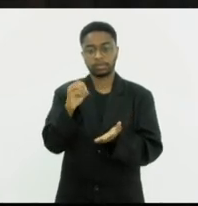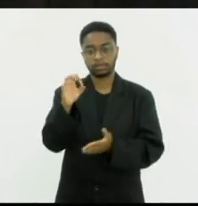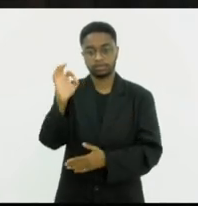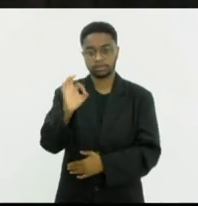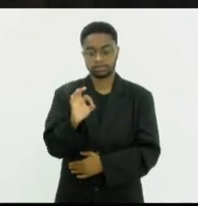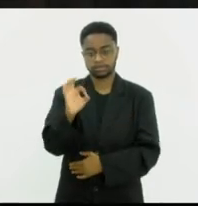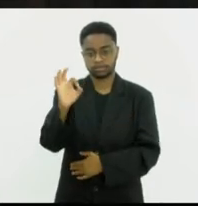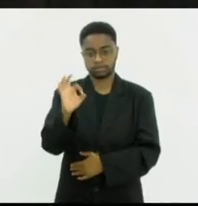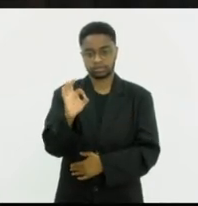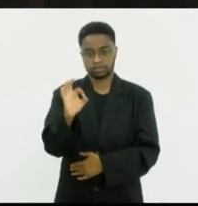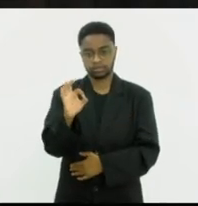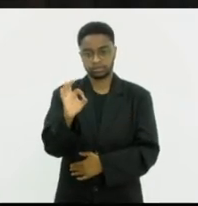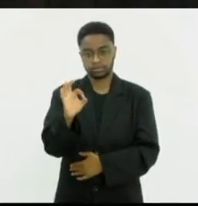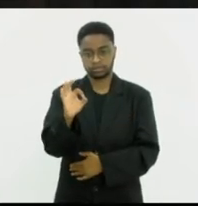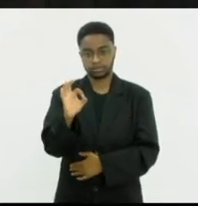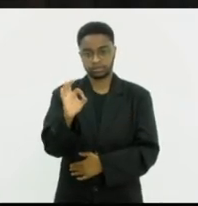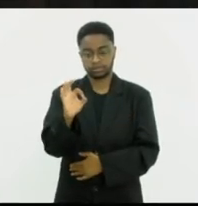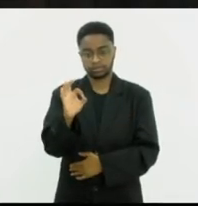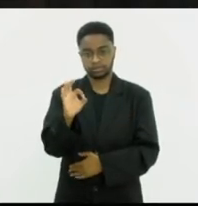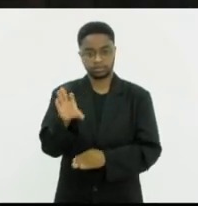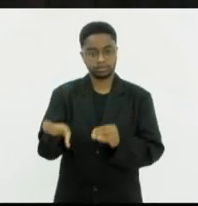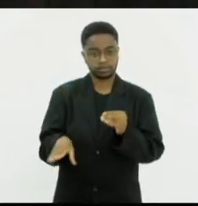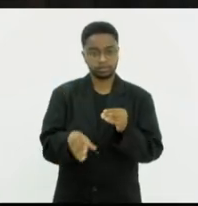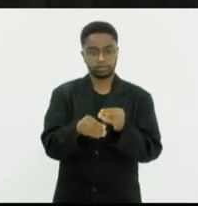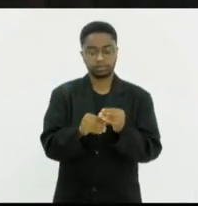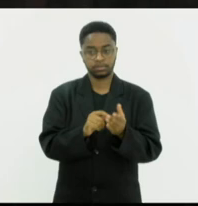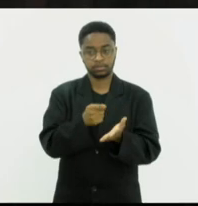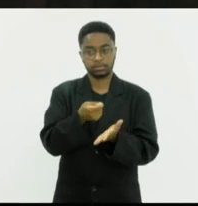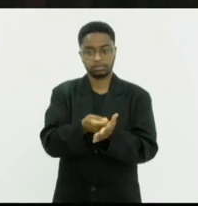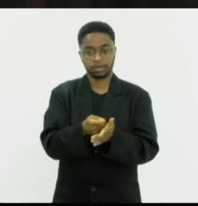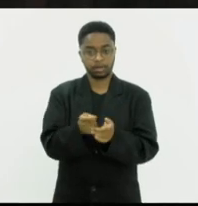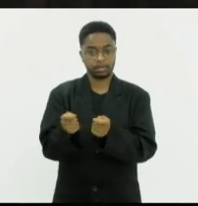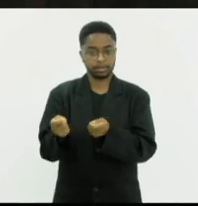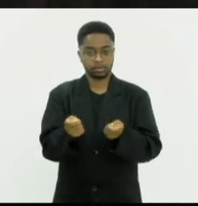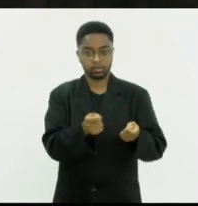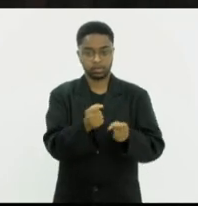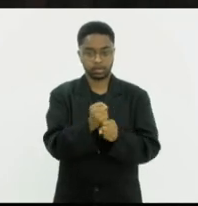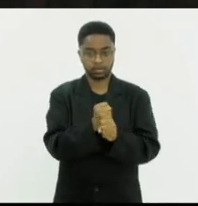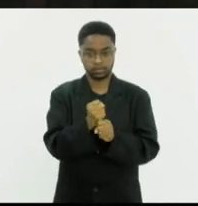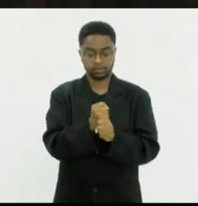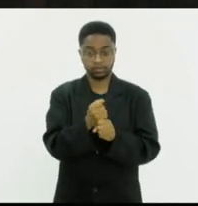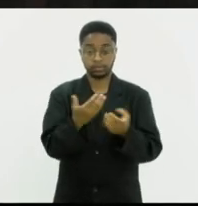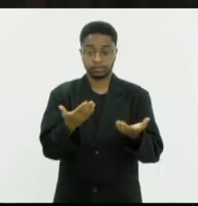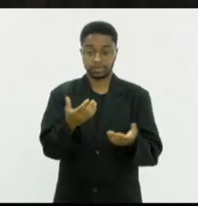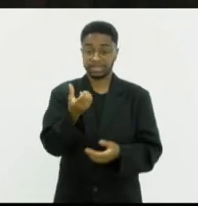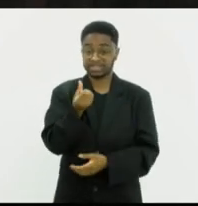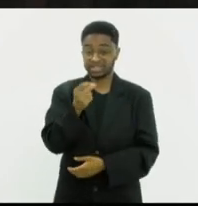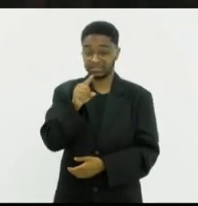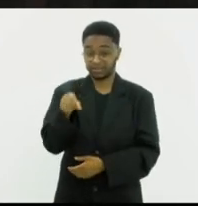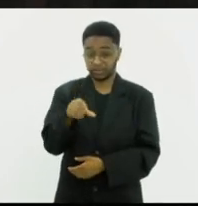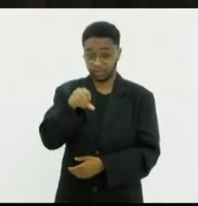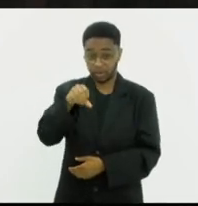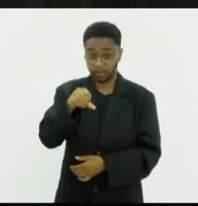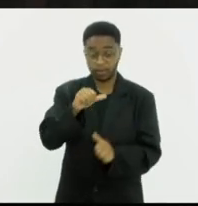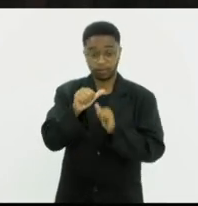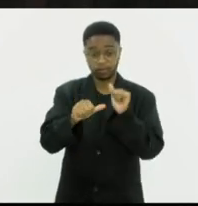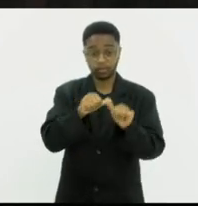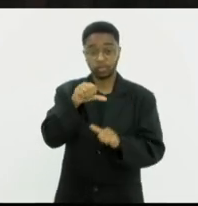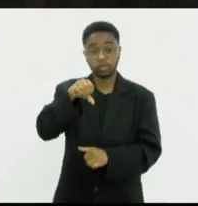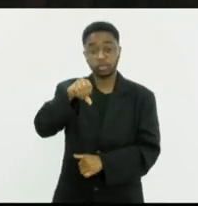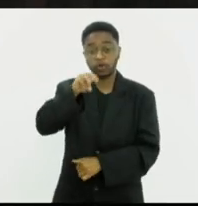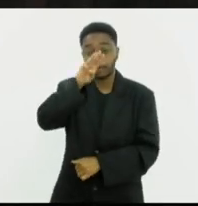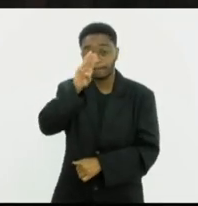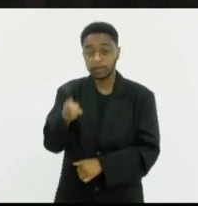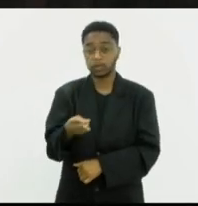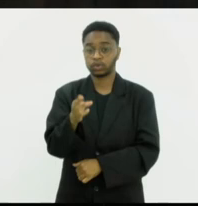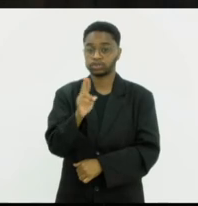percentuais sobre o pagamento anual. Então, a gente sai de 6,9 e passa para 9 bilhões se